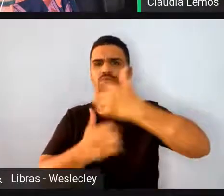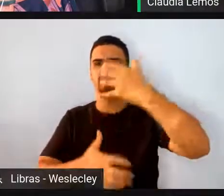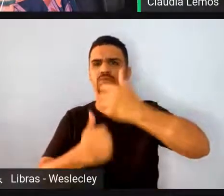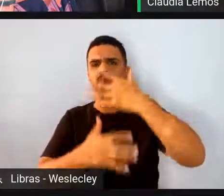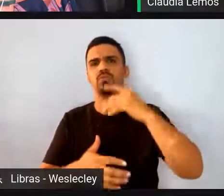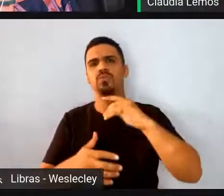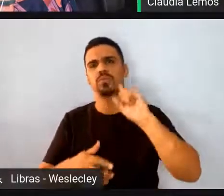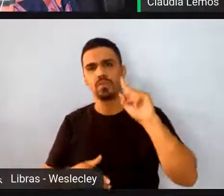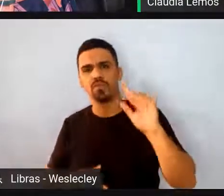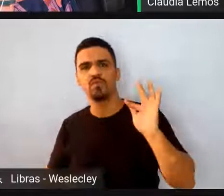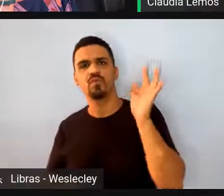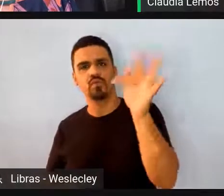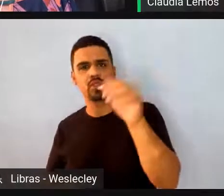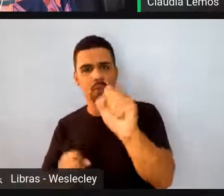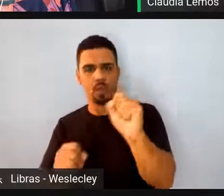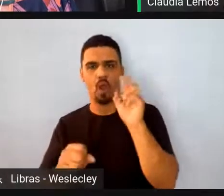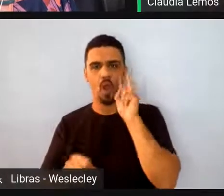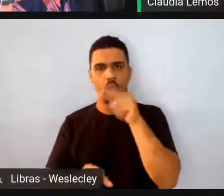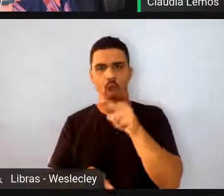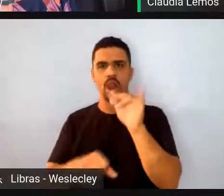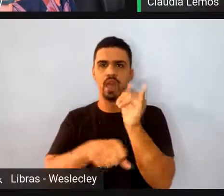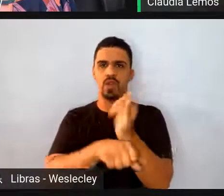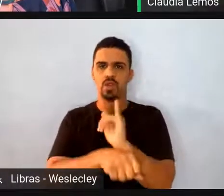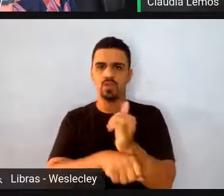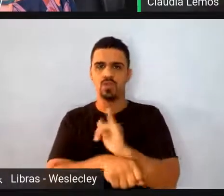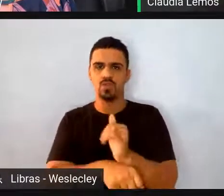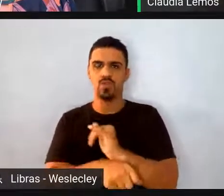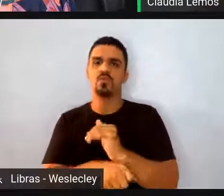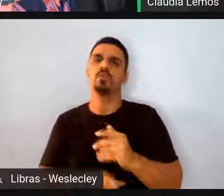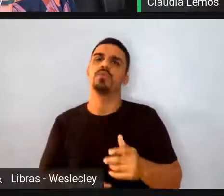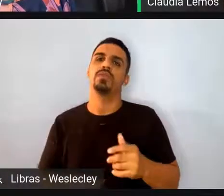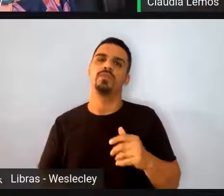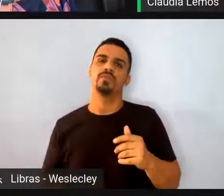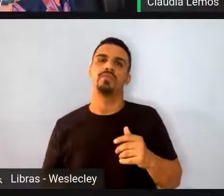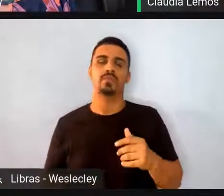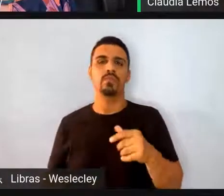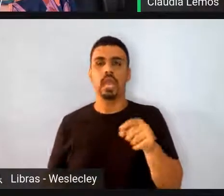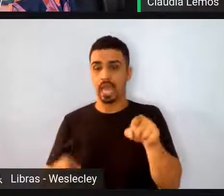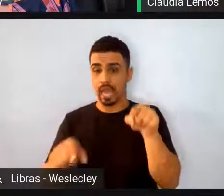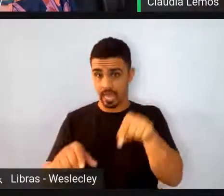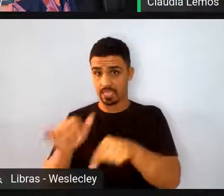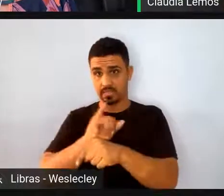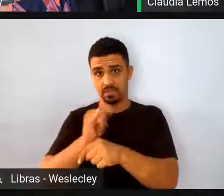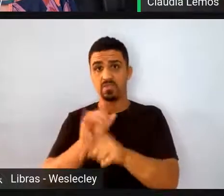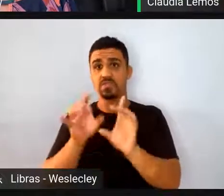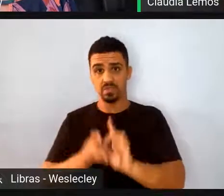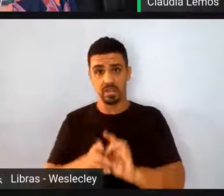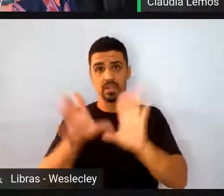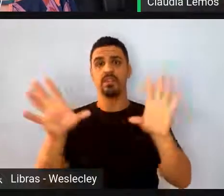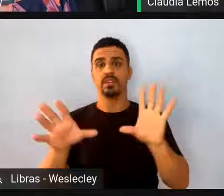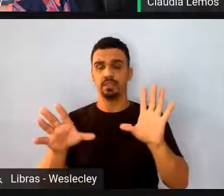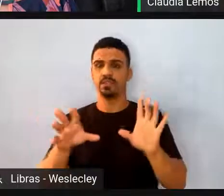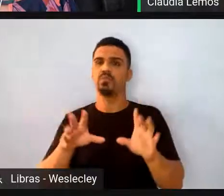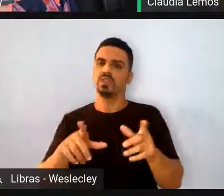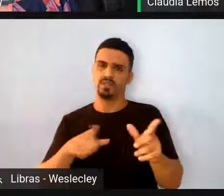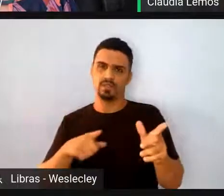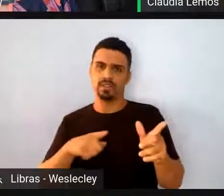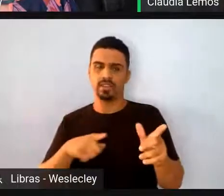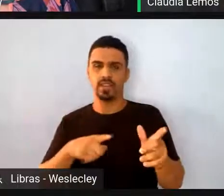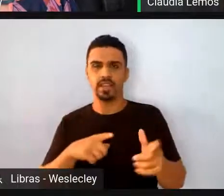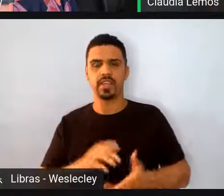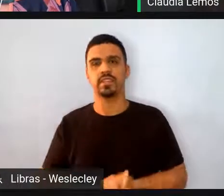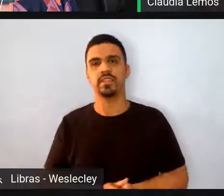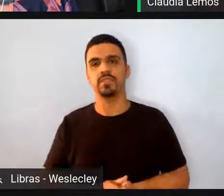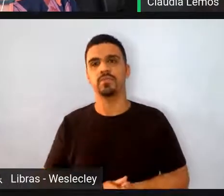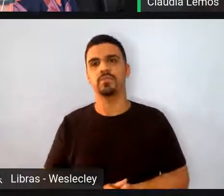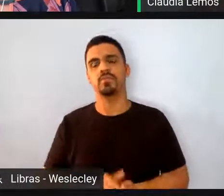YouTube, para quem chegou no meio do caminho, né, depois esse vídeo fica disponível, tá lá para todo mundo assistir. O